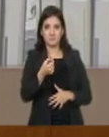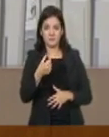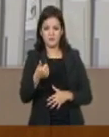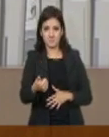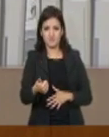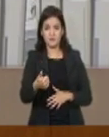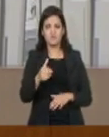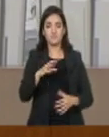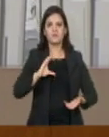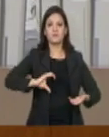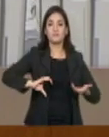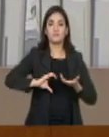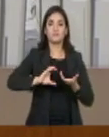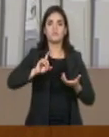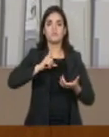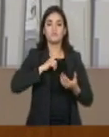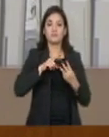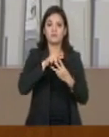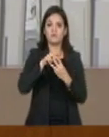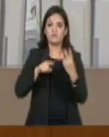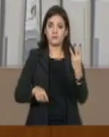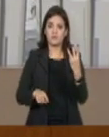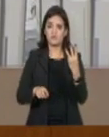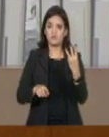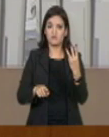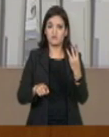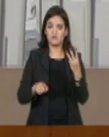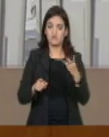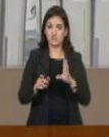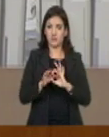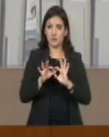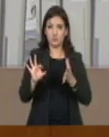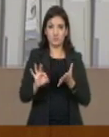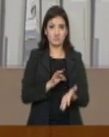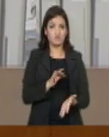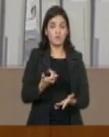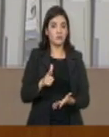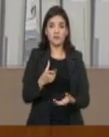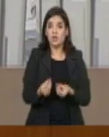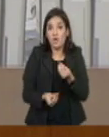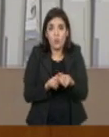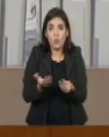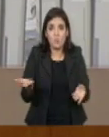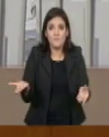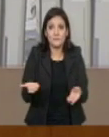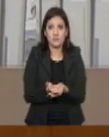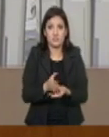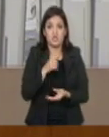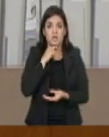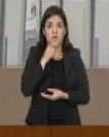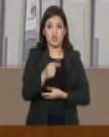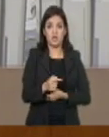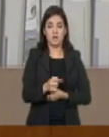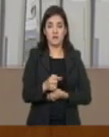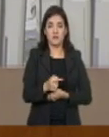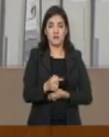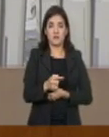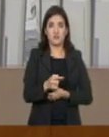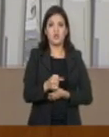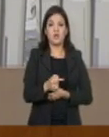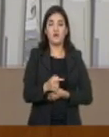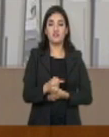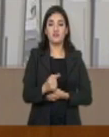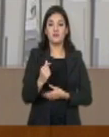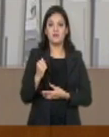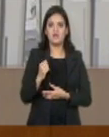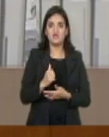somente 3 autorizações. Ou seja, não tinha como processar ninguém. Começou lá atrás essa lenda